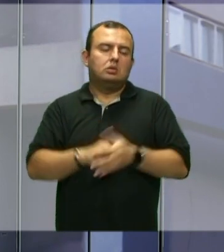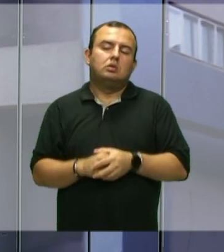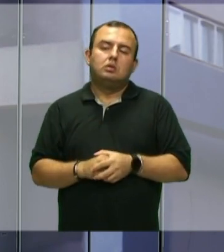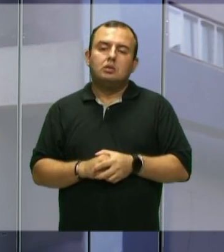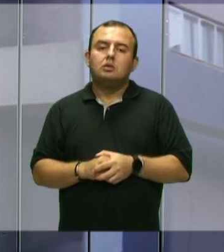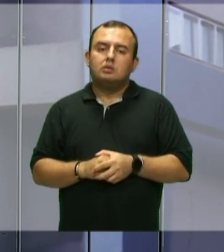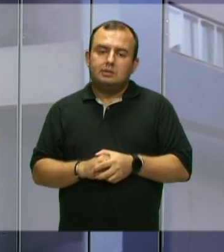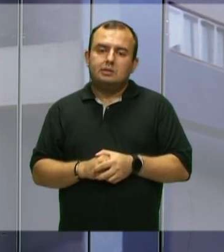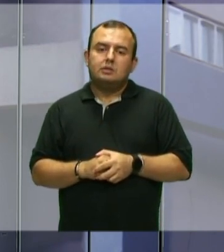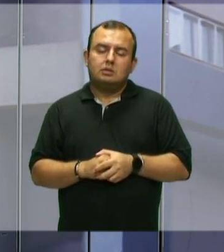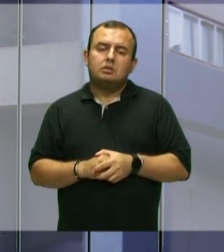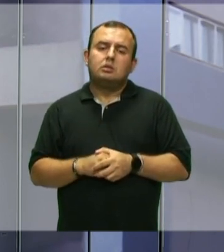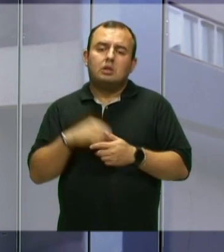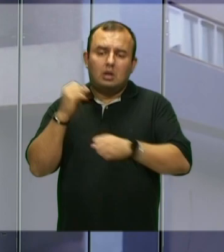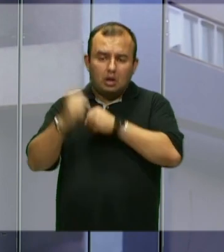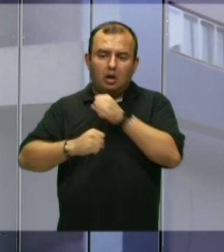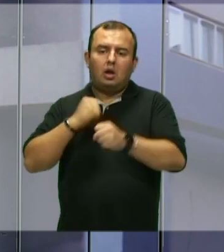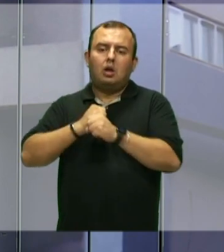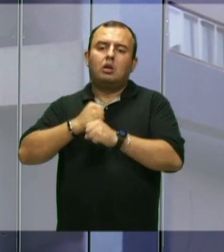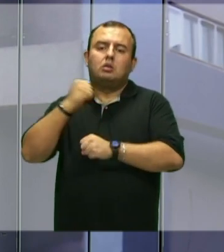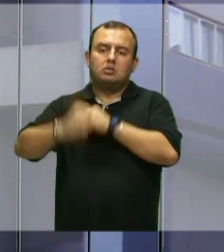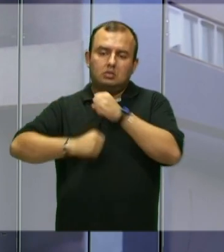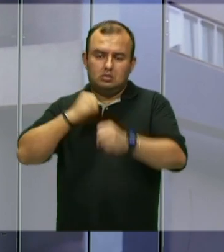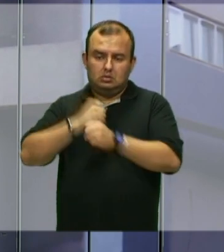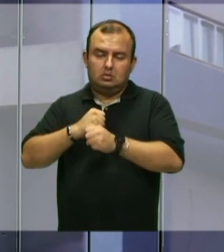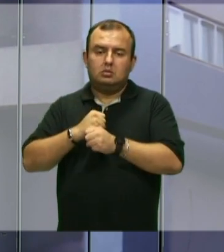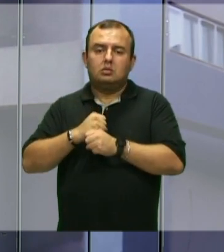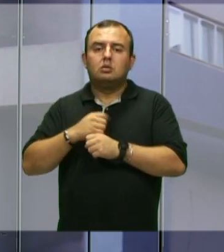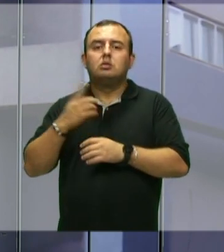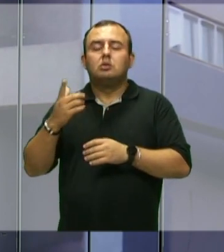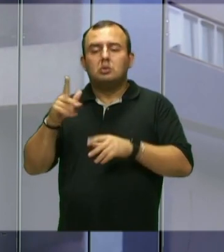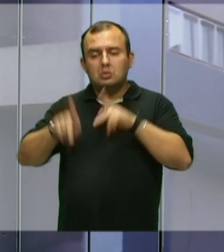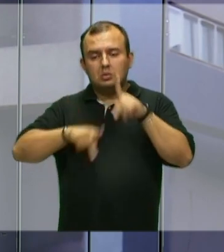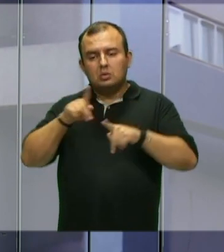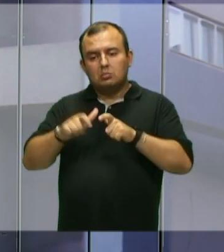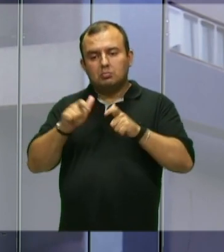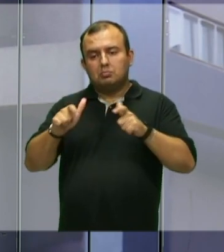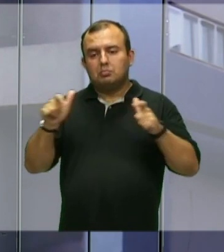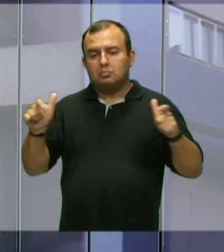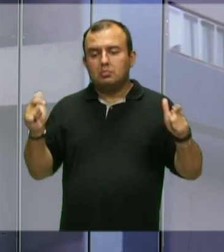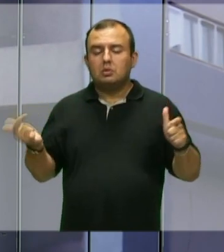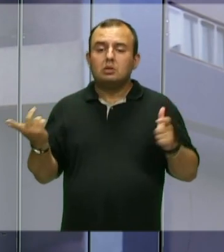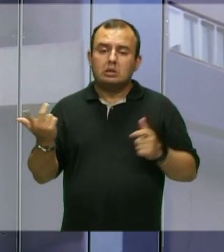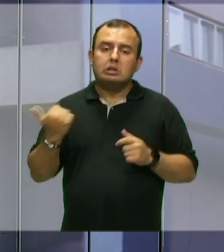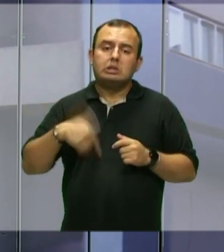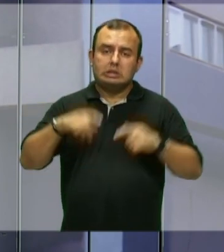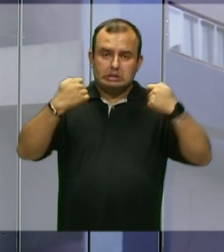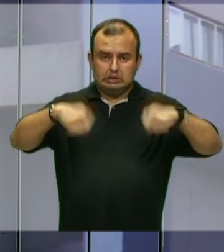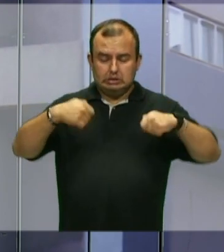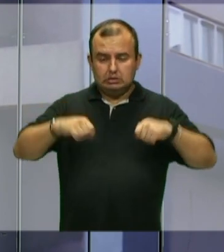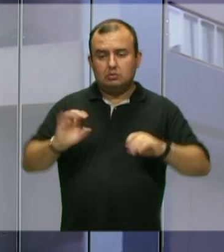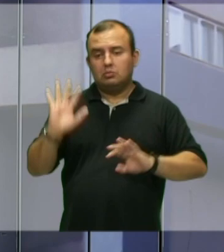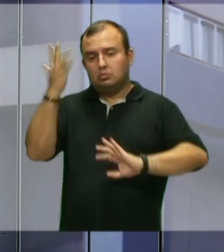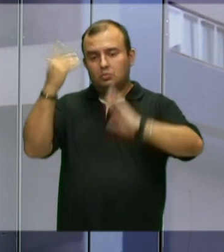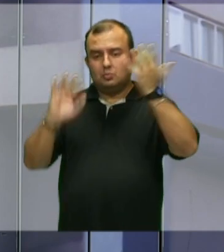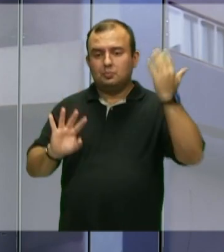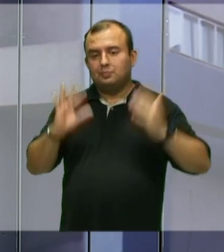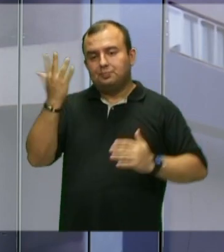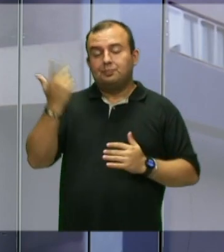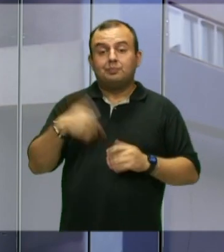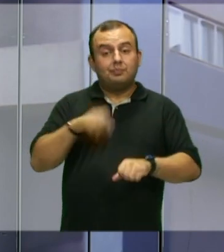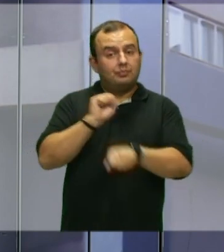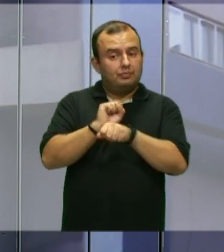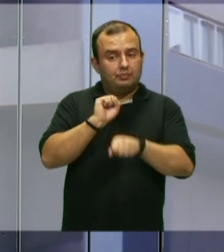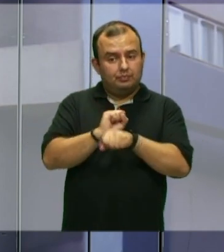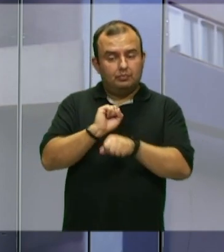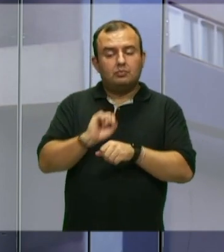que a cada ano que passa a gente aumenta o número de população e automaticamente as necessidades vão surgindo, né? Eu espero